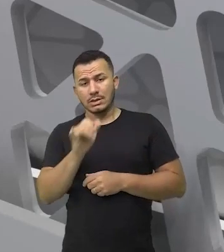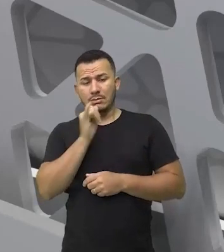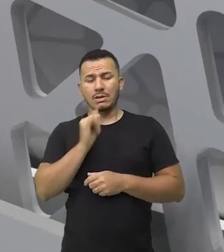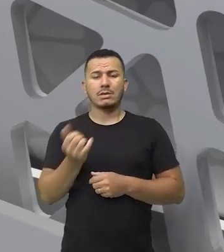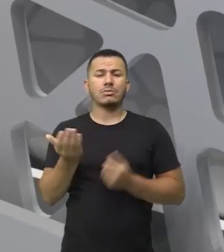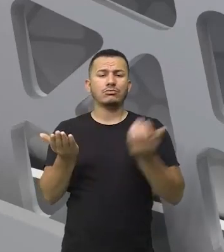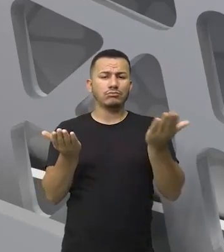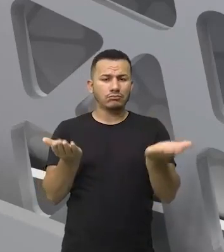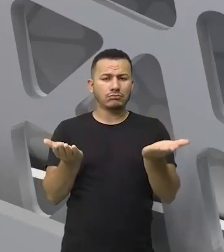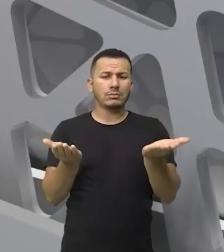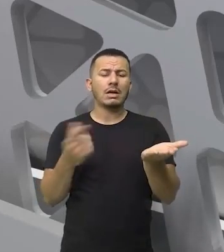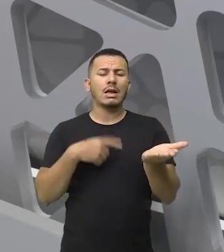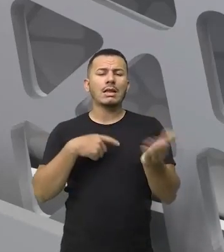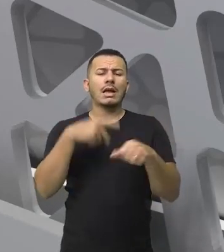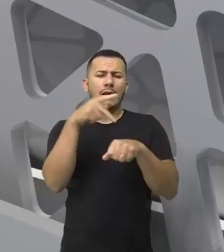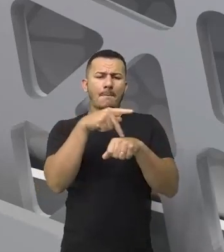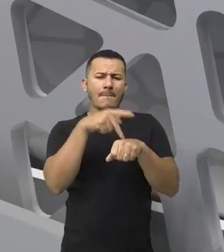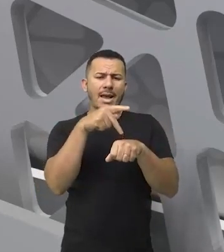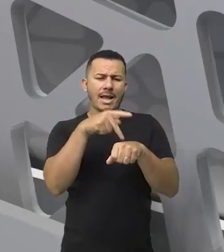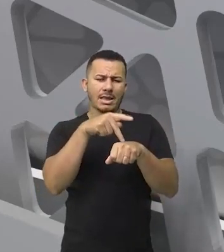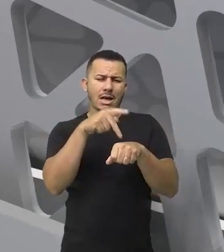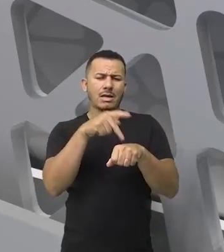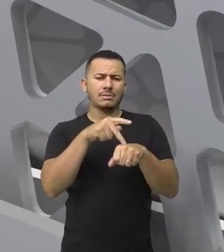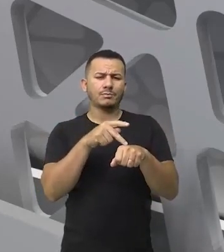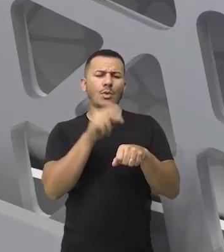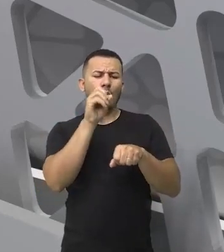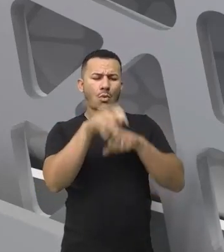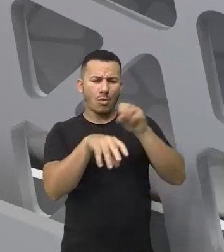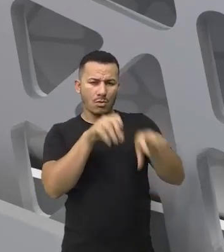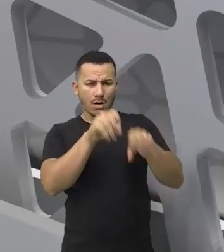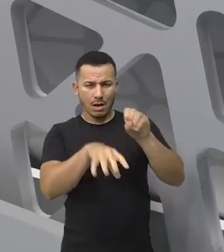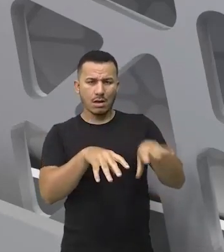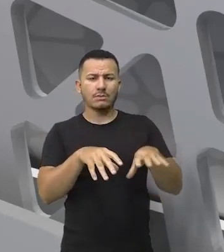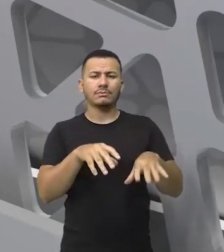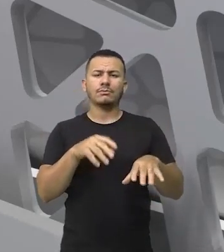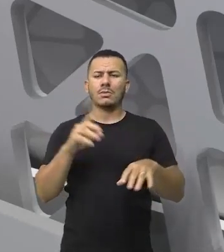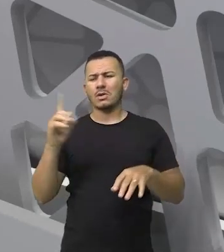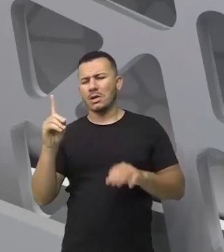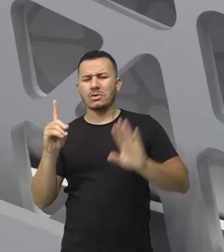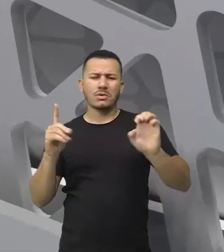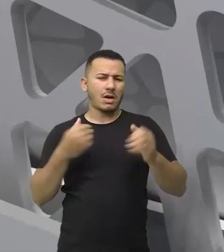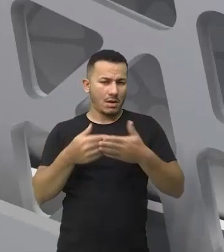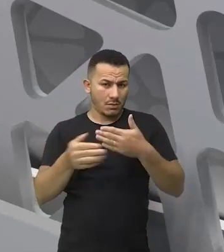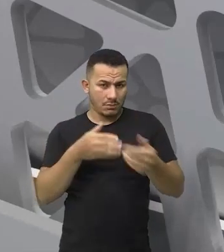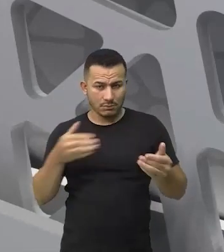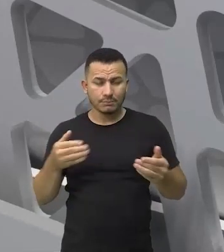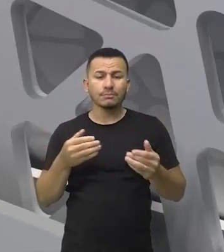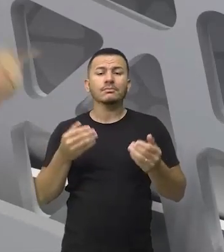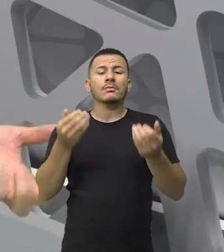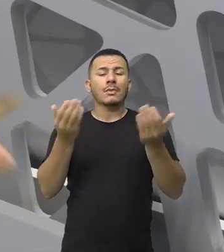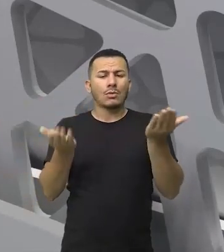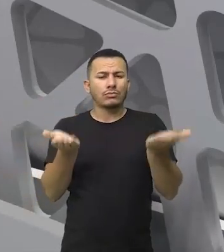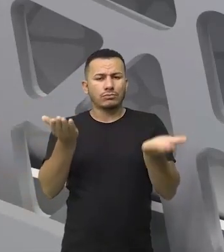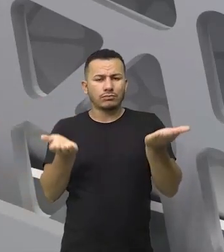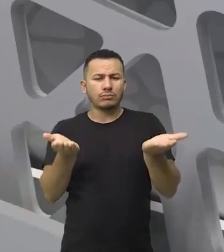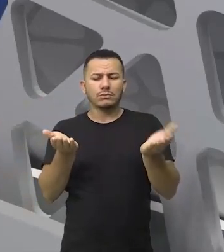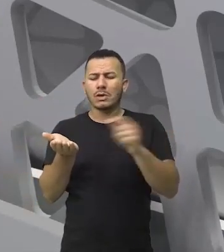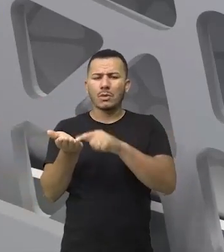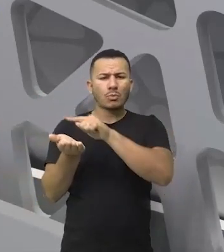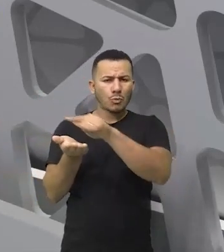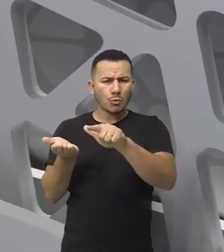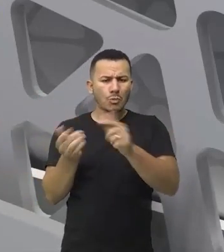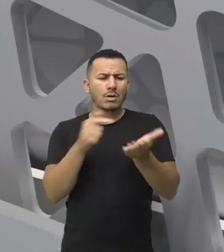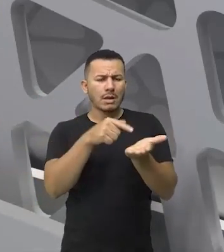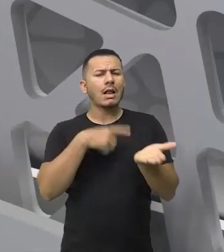nós colocarmos algumas pedras em um prato da balança, seja esse da direita, seja da esquerda, e não colocar nada do outro